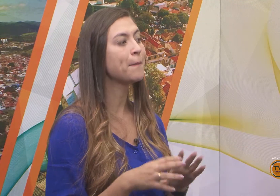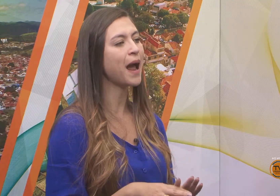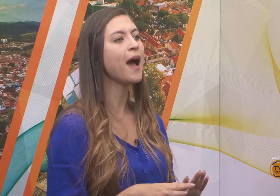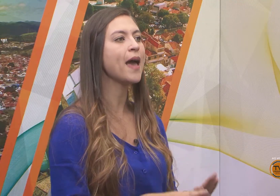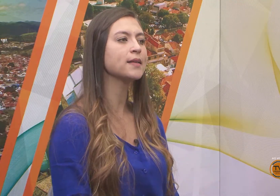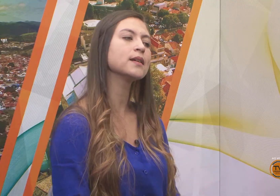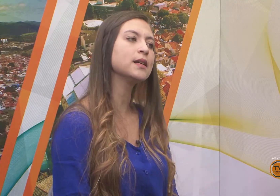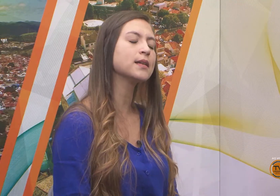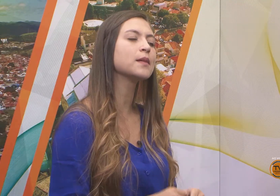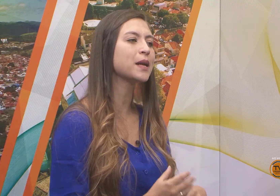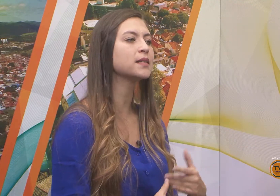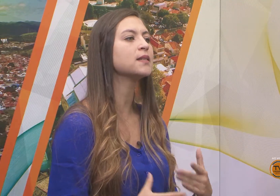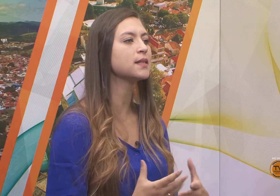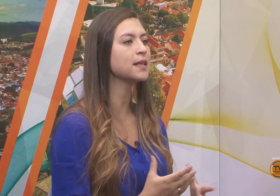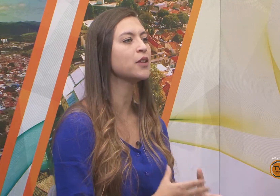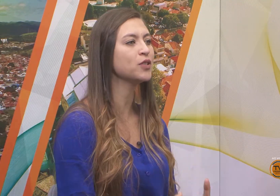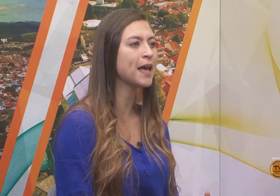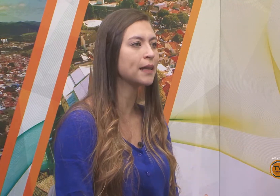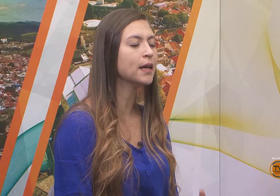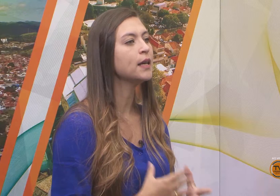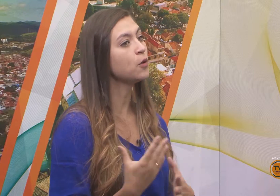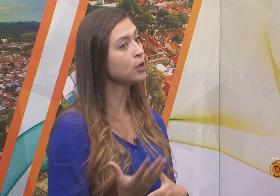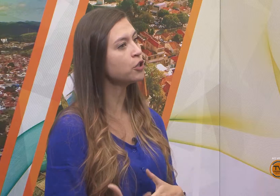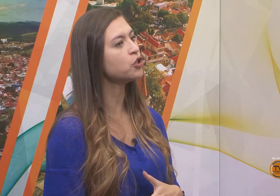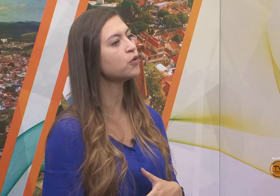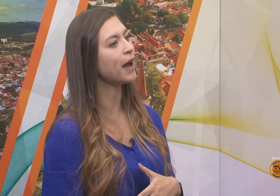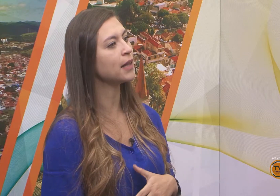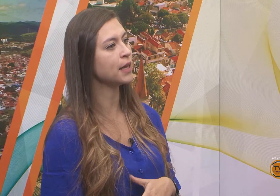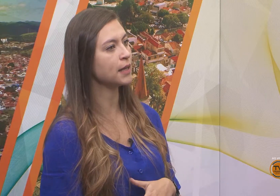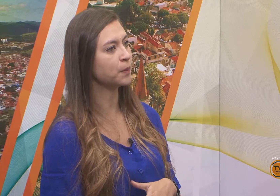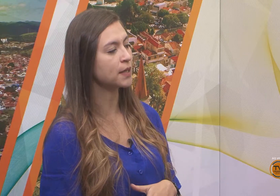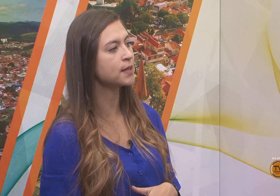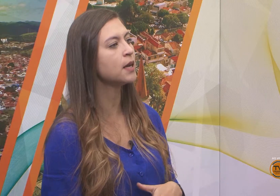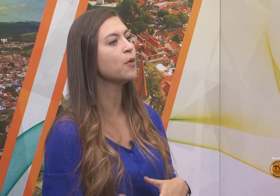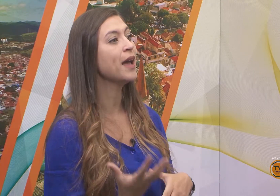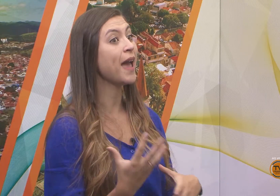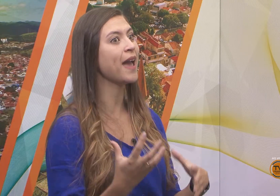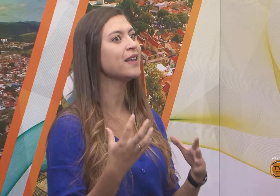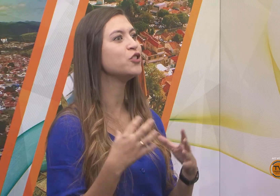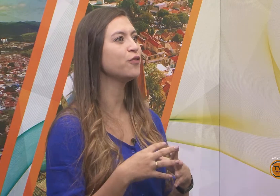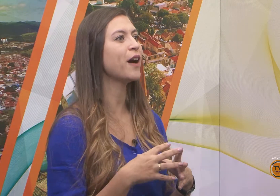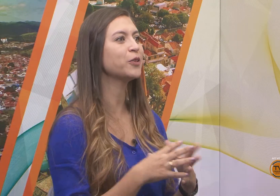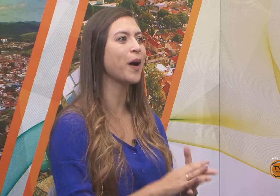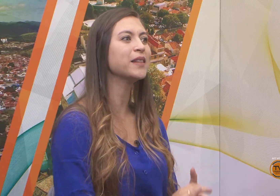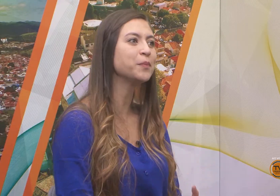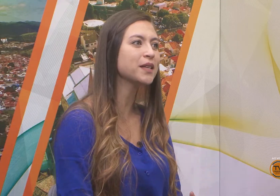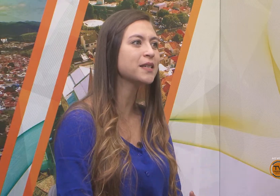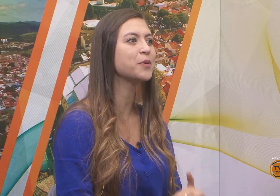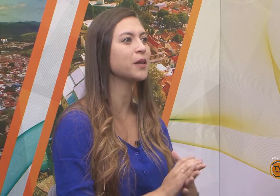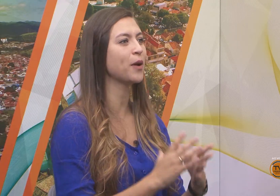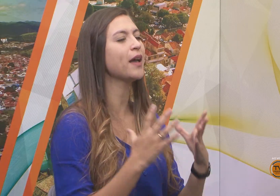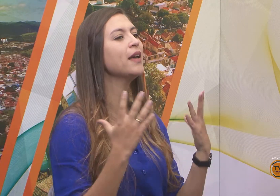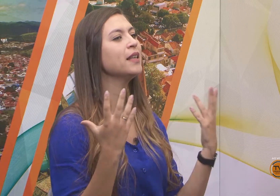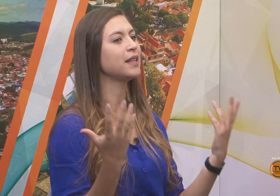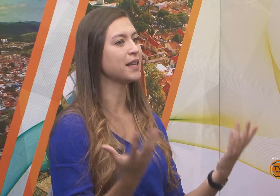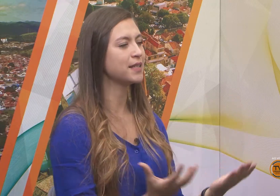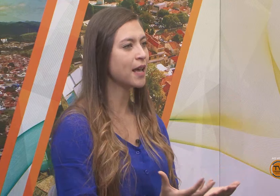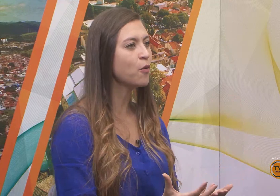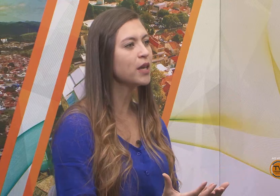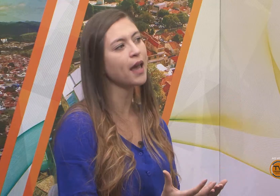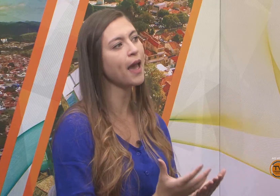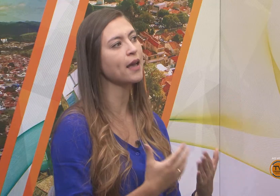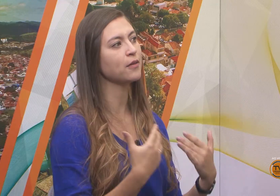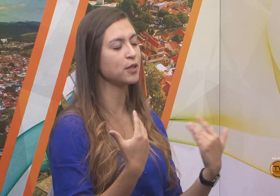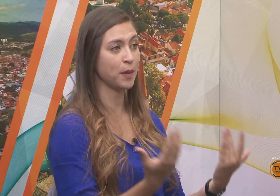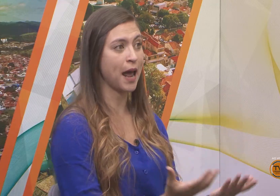ter para essa criança, para as necessidades dela. E quando a gente fala em adaptação, é de fato a adaptação. Então, é